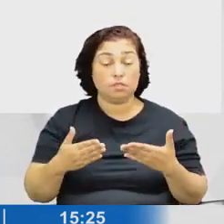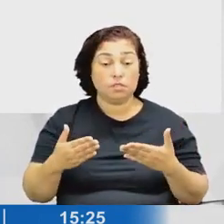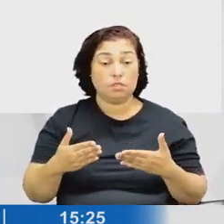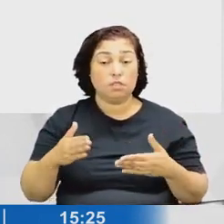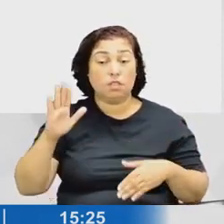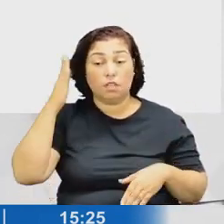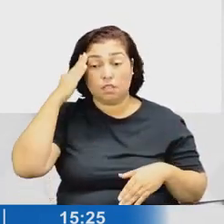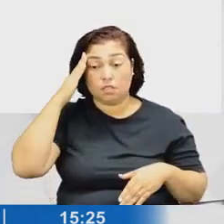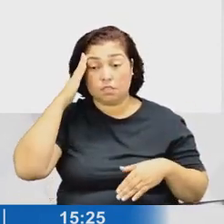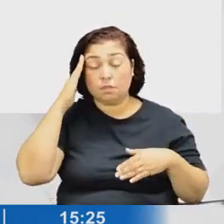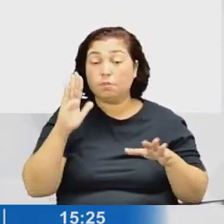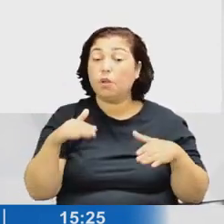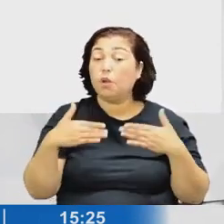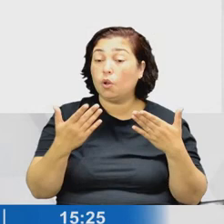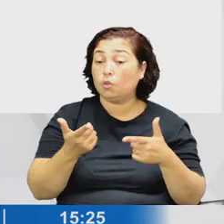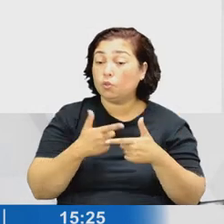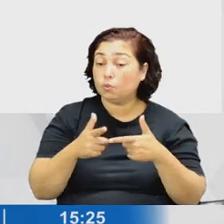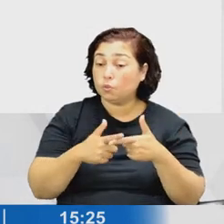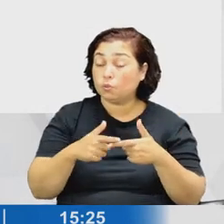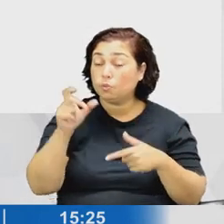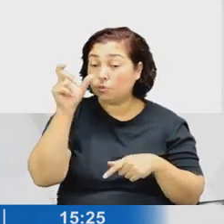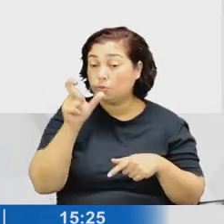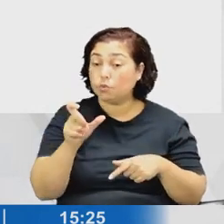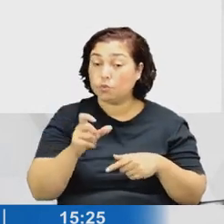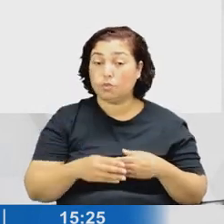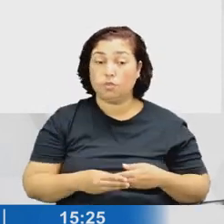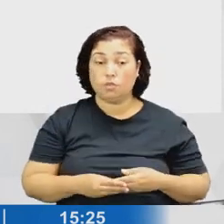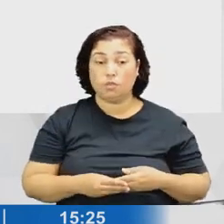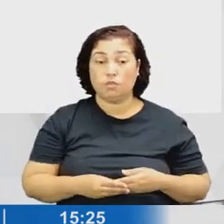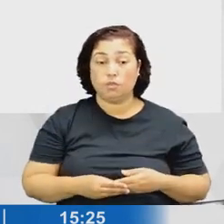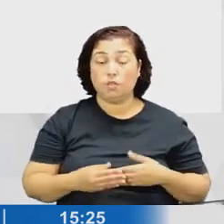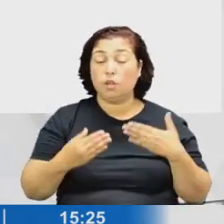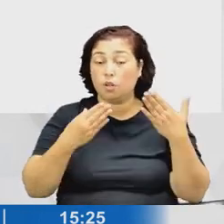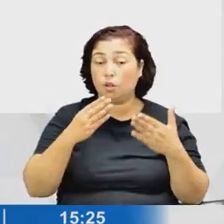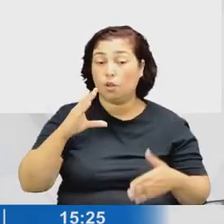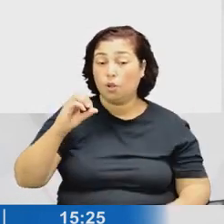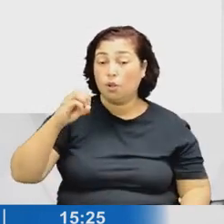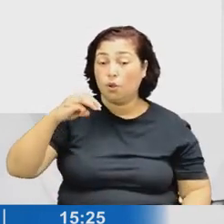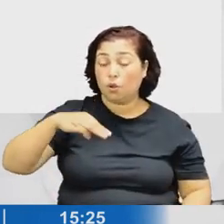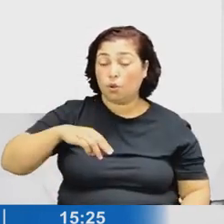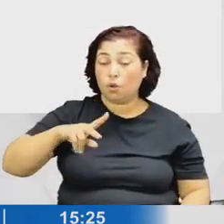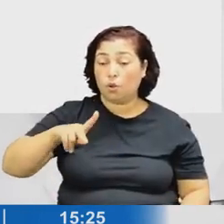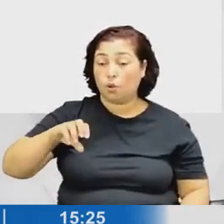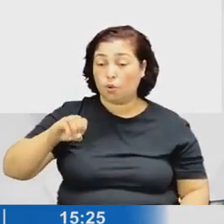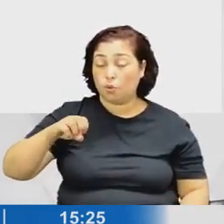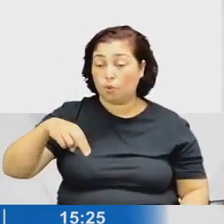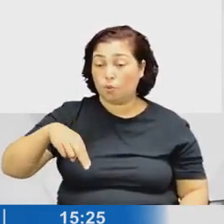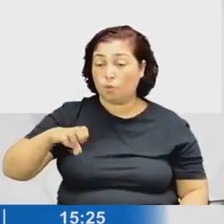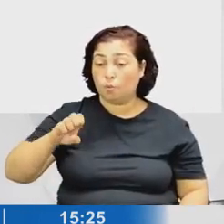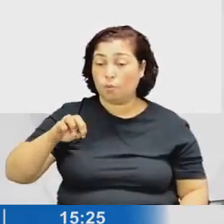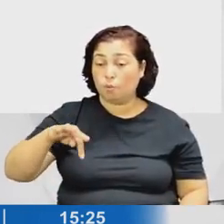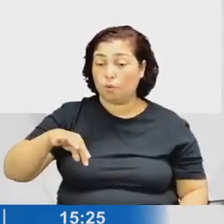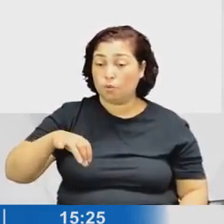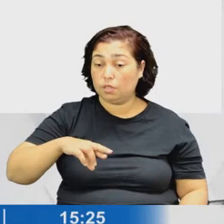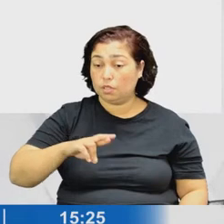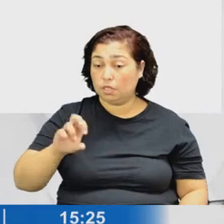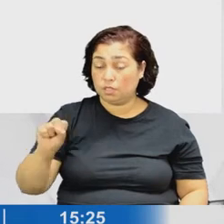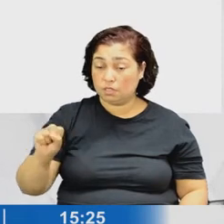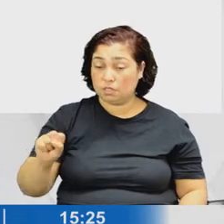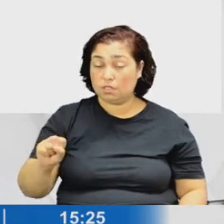que saber na ponta da língua Quais são os problemas do pessoal né componentes eleitorais que eu tinha falado como eleitoral é são três ideologia